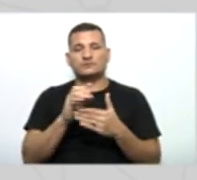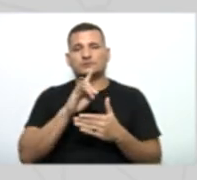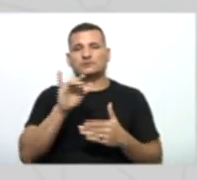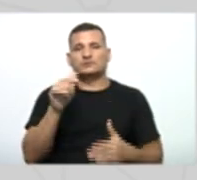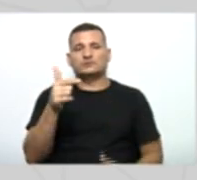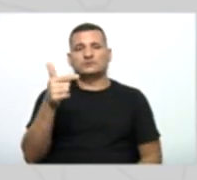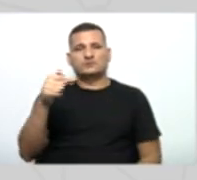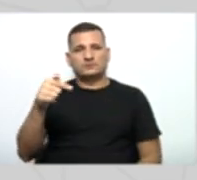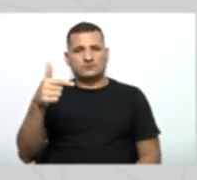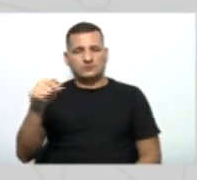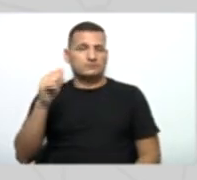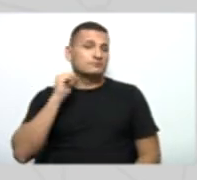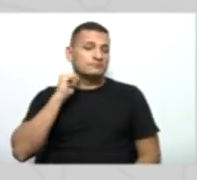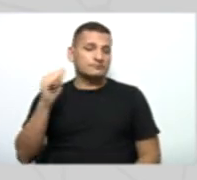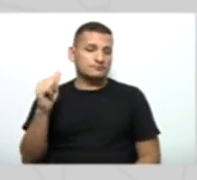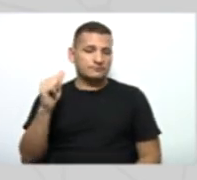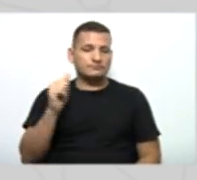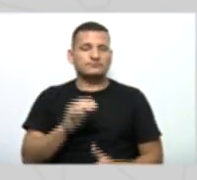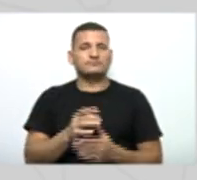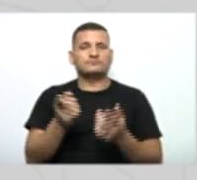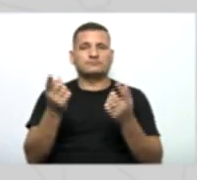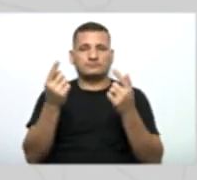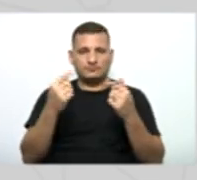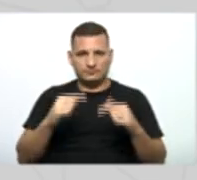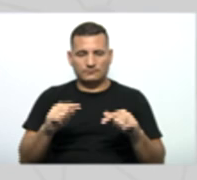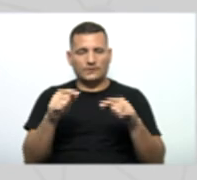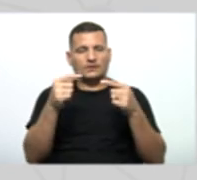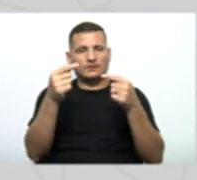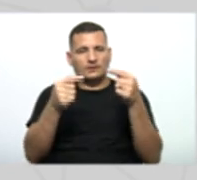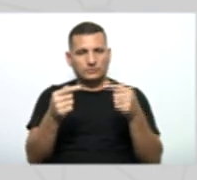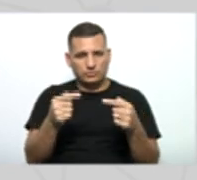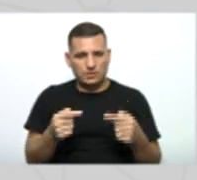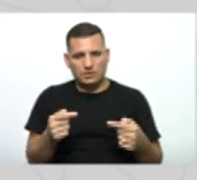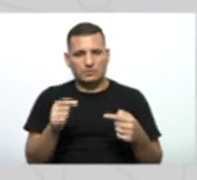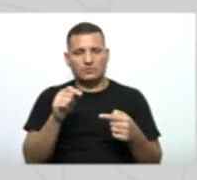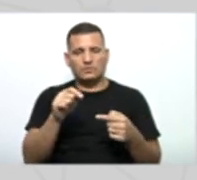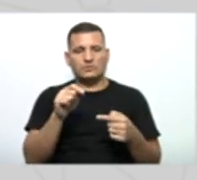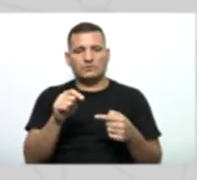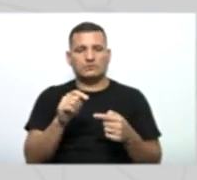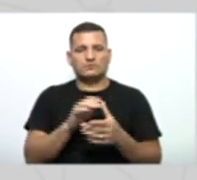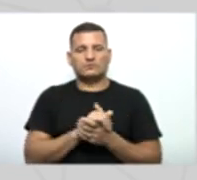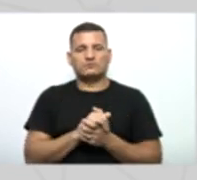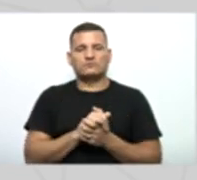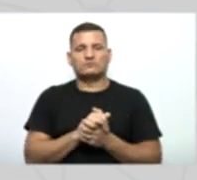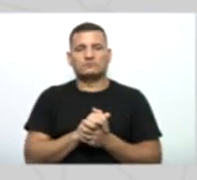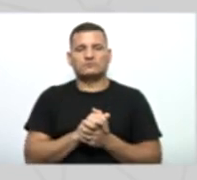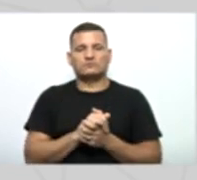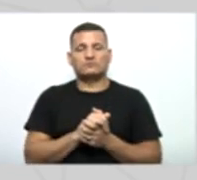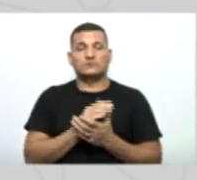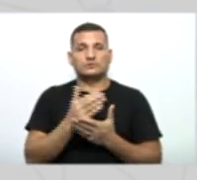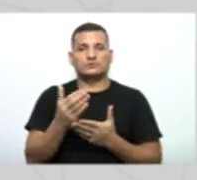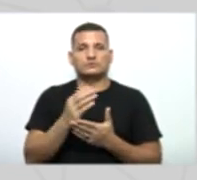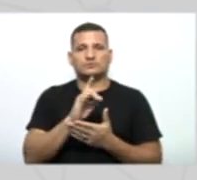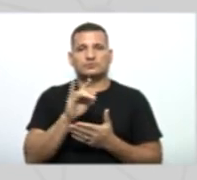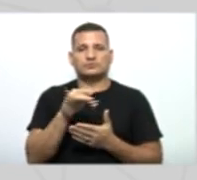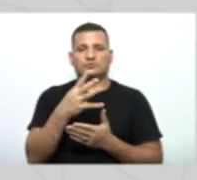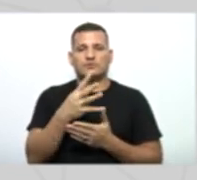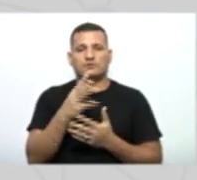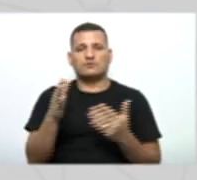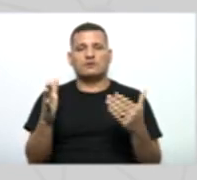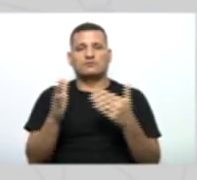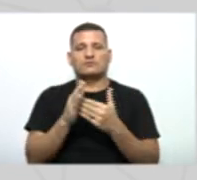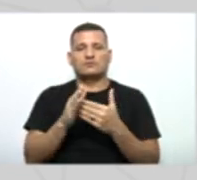entregar. E questionário, revisando conceitos, que já iniciou dia 4 também e